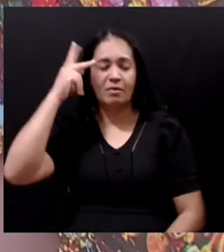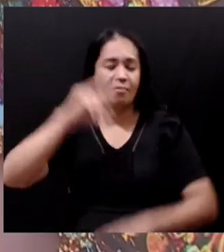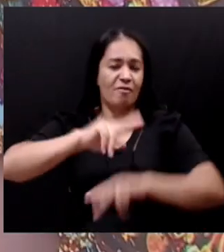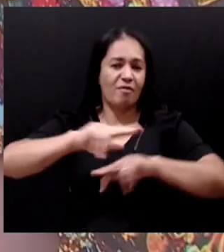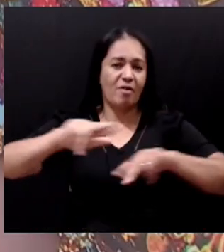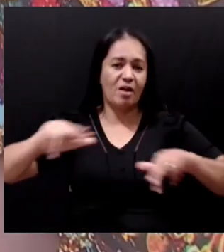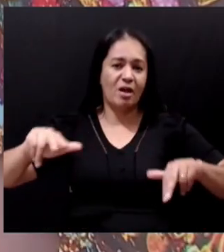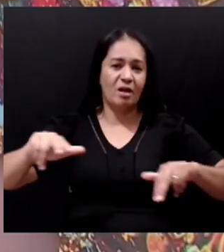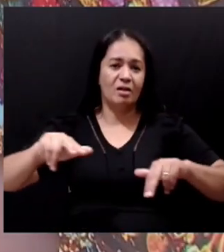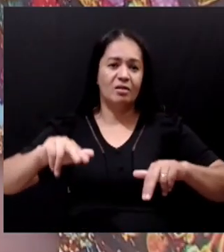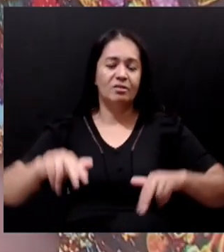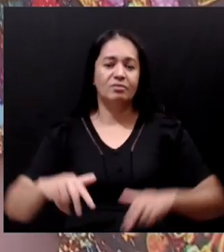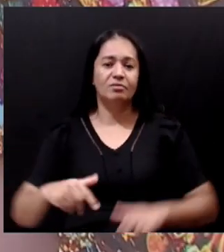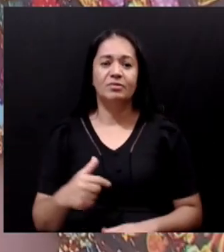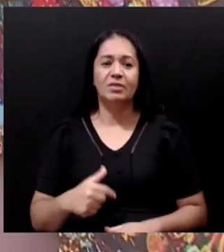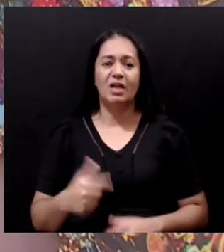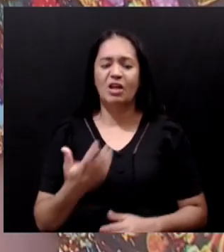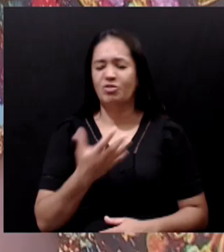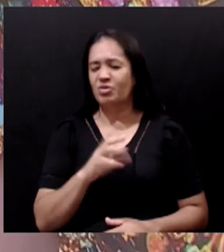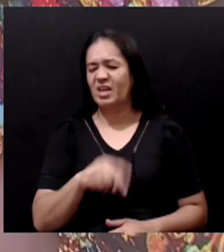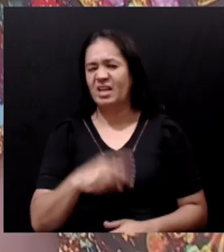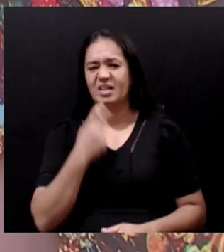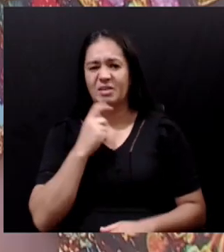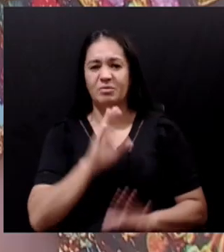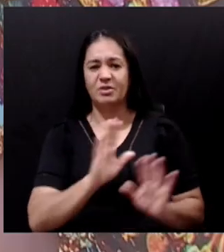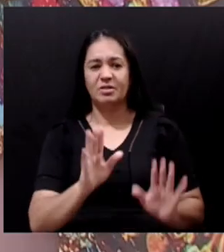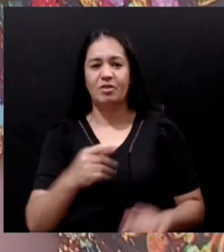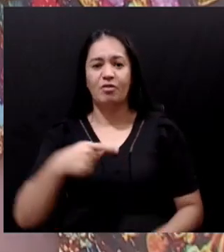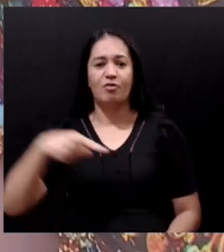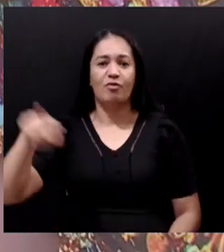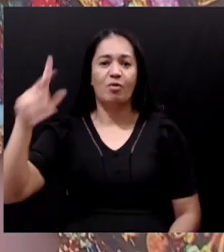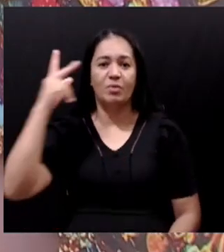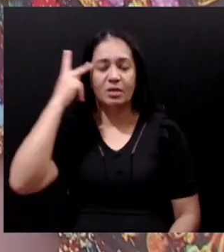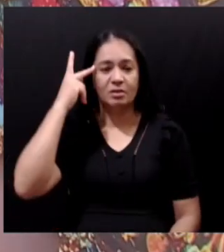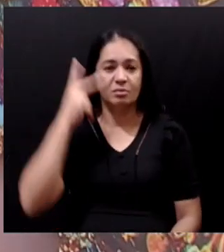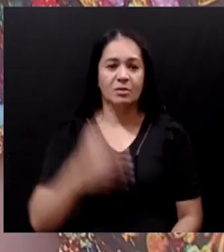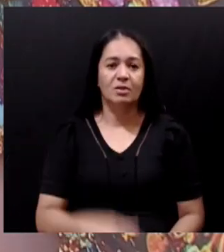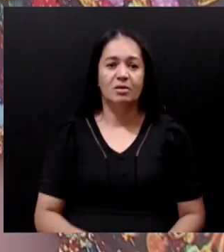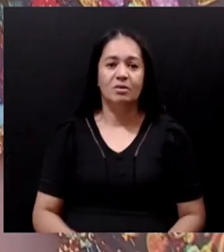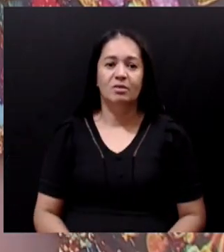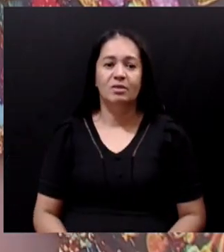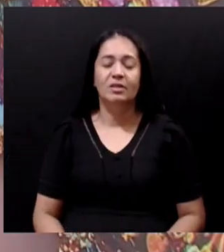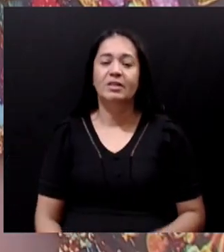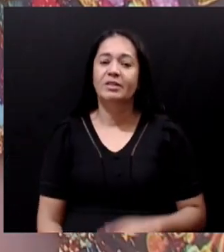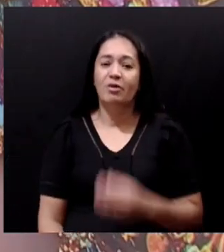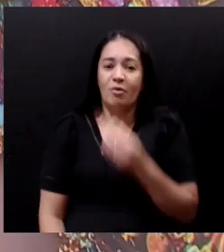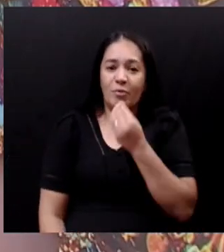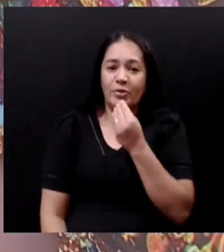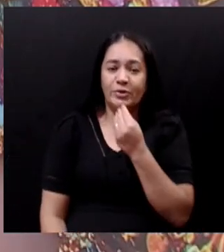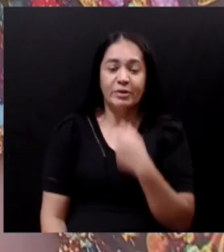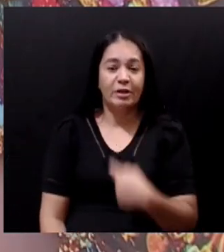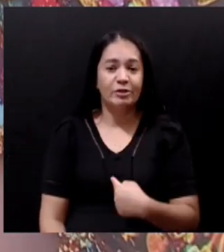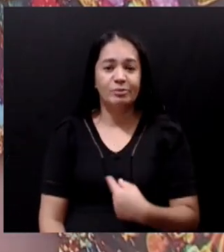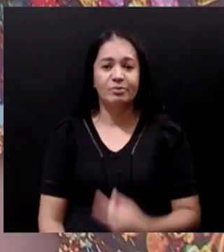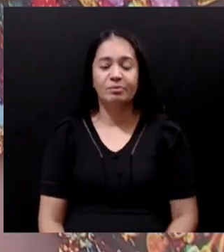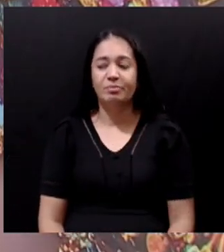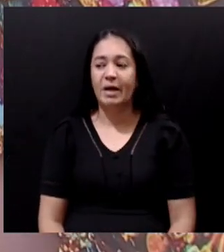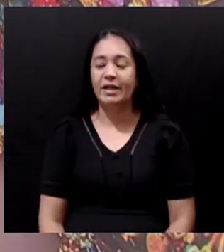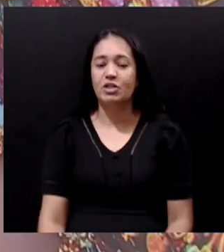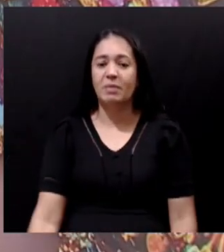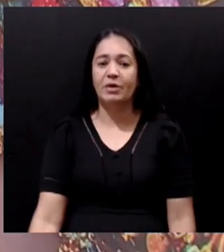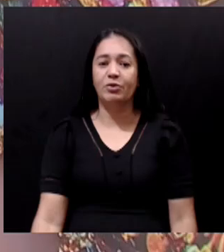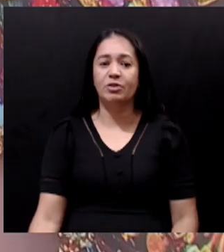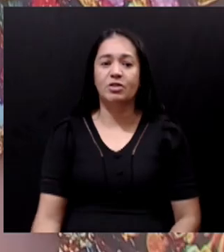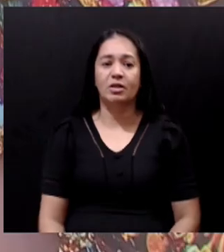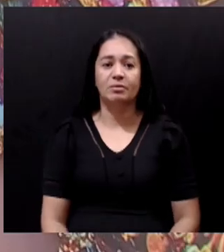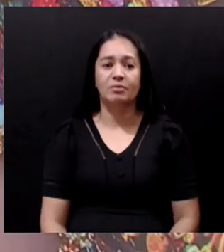falou, não quero nada de Campinas, vou ficar só em São Paulo. E aí foi uma oportunidade? Aí foi uma oportunidade. Aí falou, arranja um pouquinho de